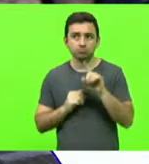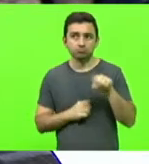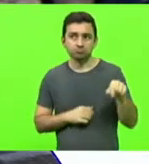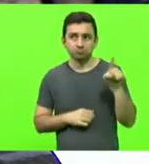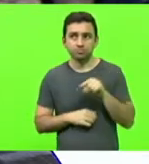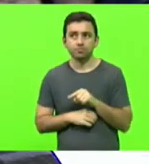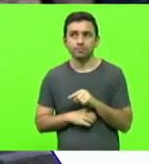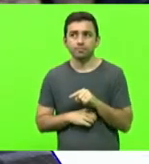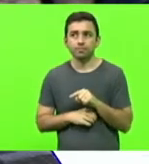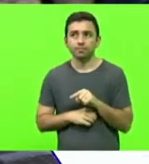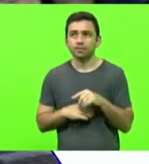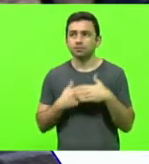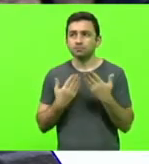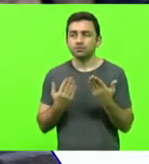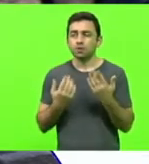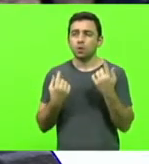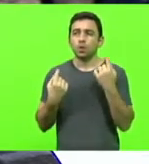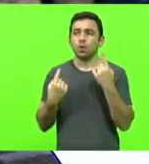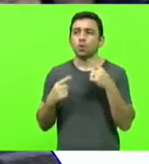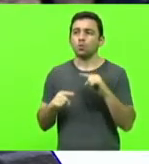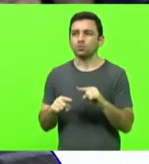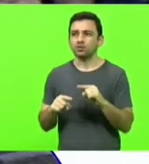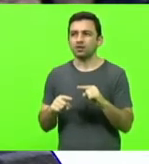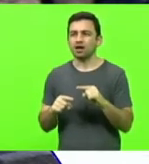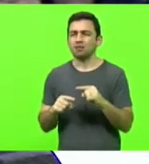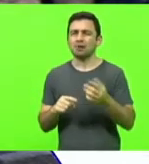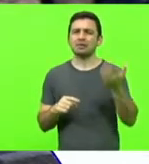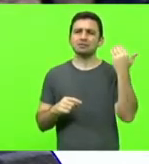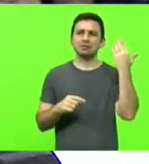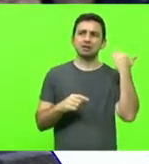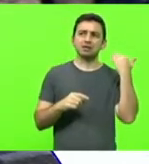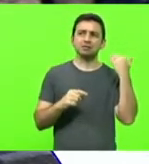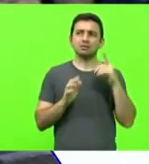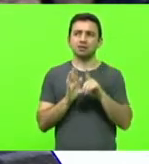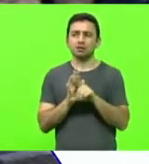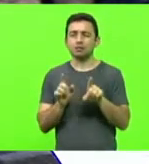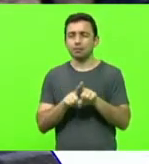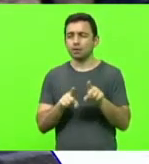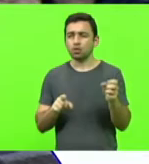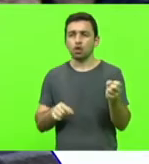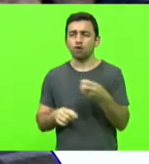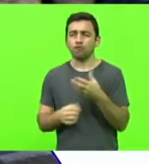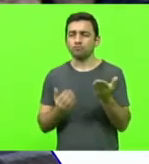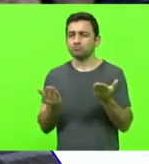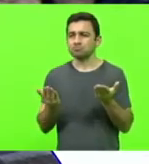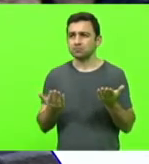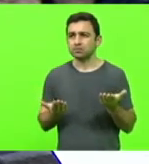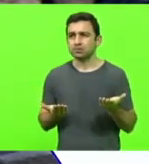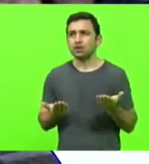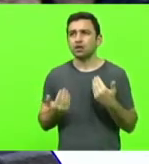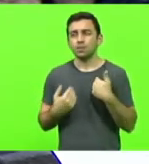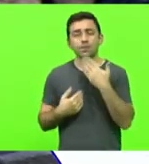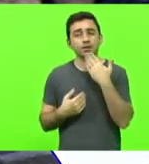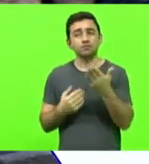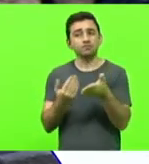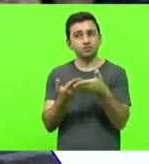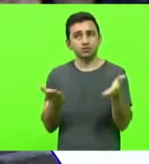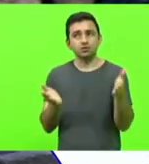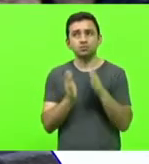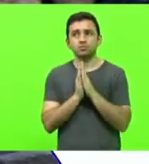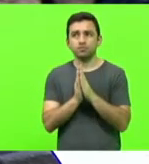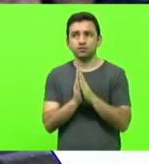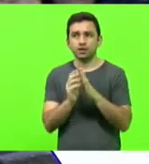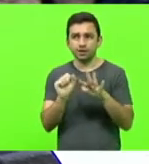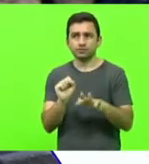que foi vetado que contrarie nem a antiga e nem a nova lei de licitação. Por isso, eu peço aos colegas que, para garantir